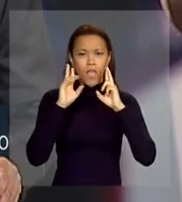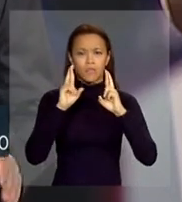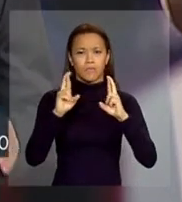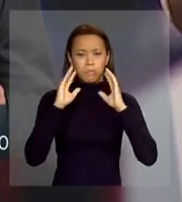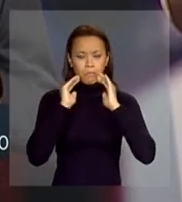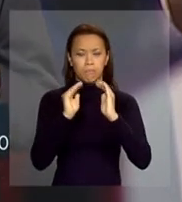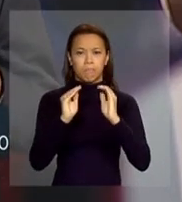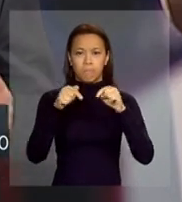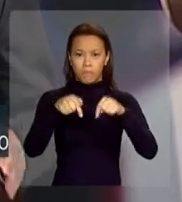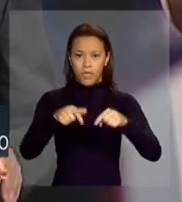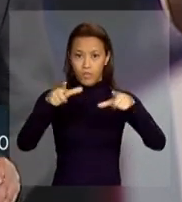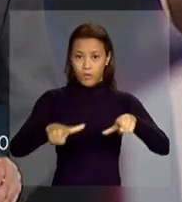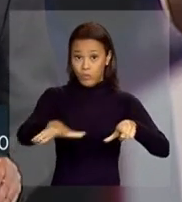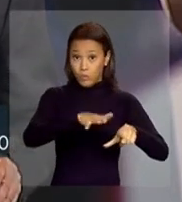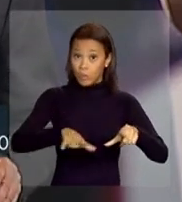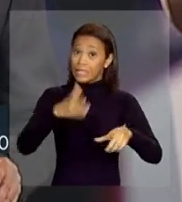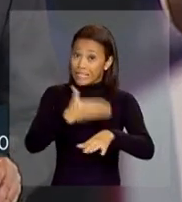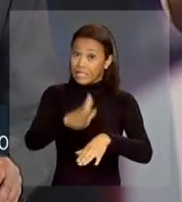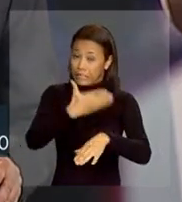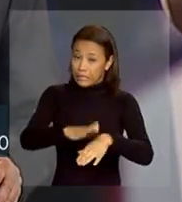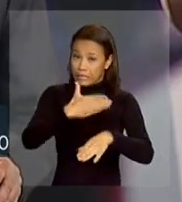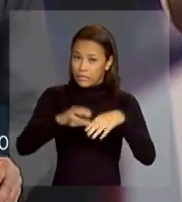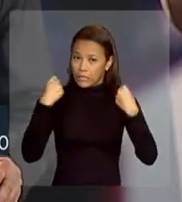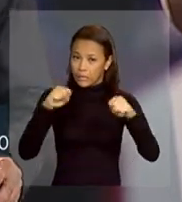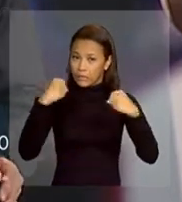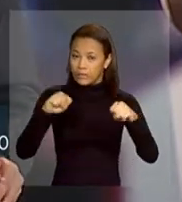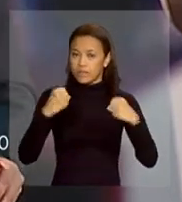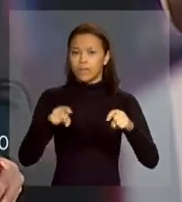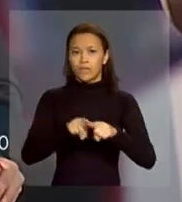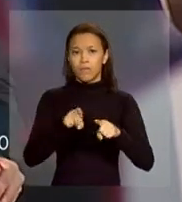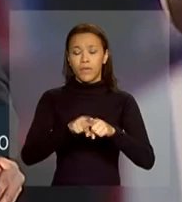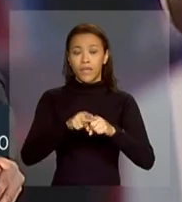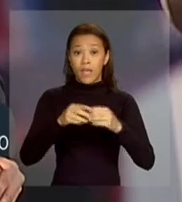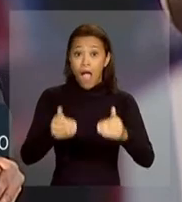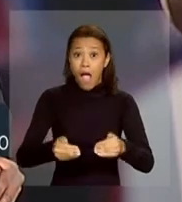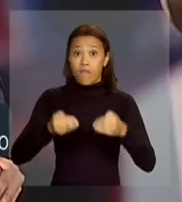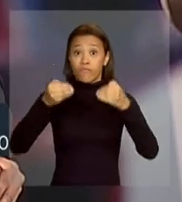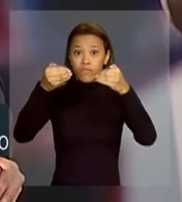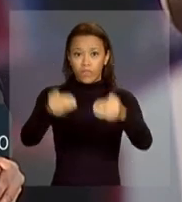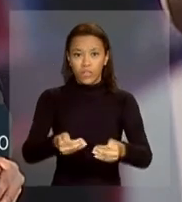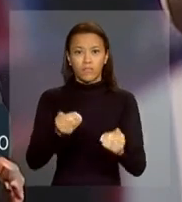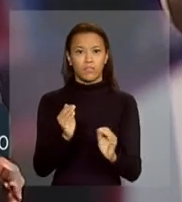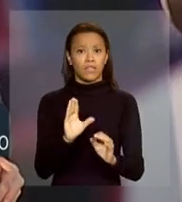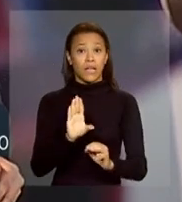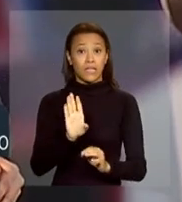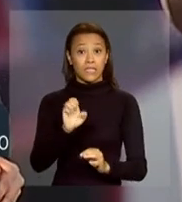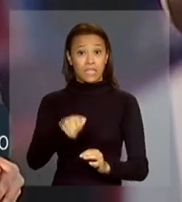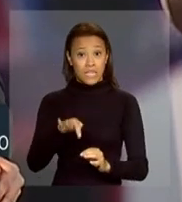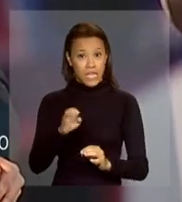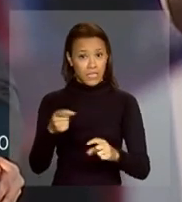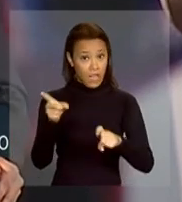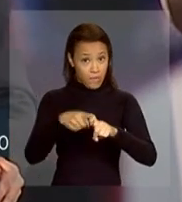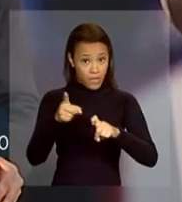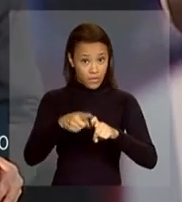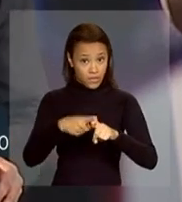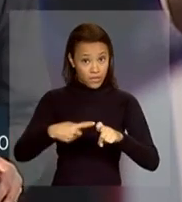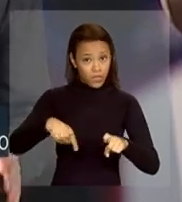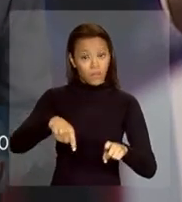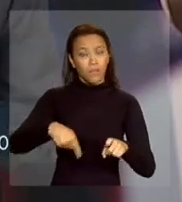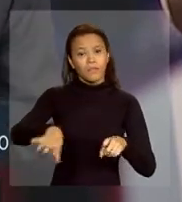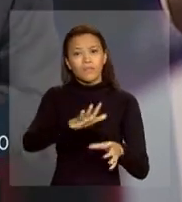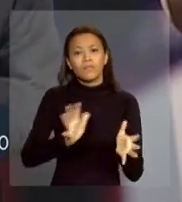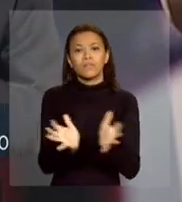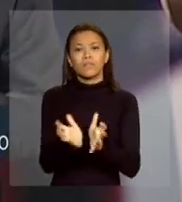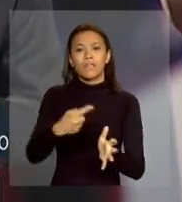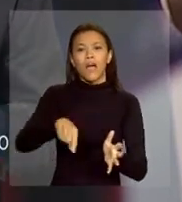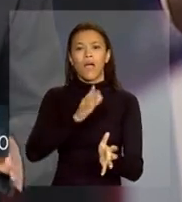respeito de treinamento de avanço da ciência a medicina cardiologia por